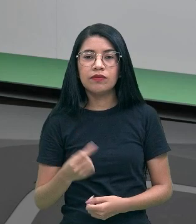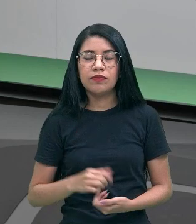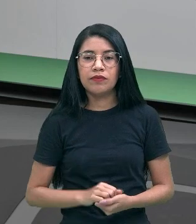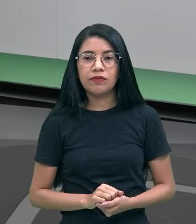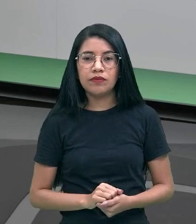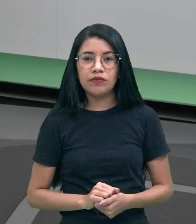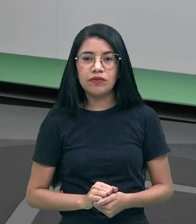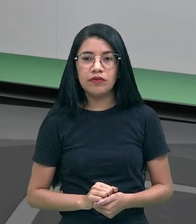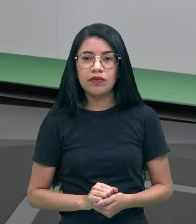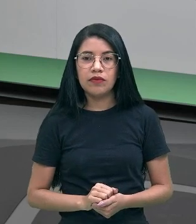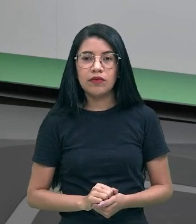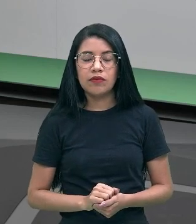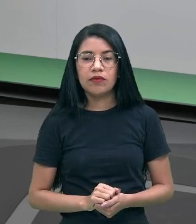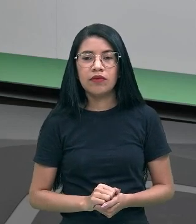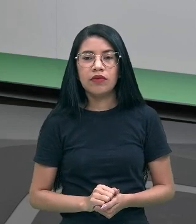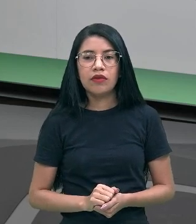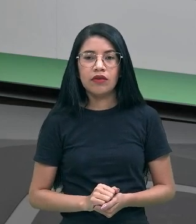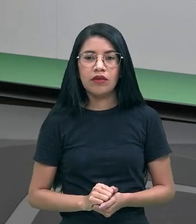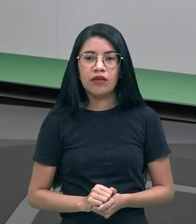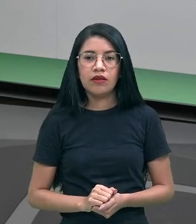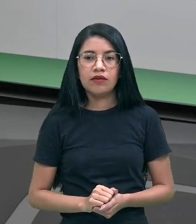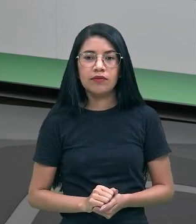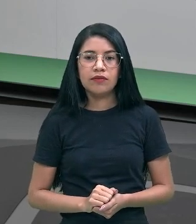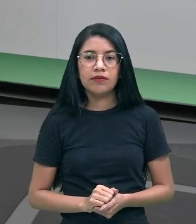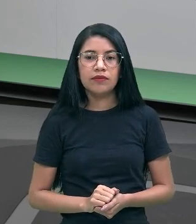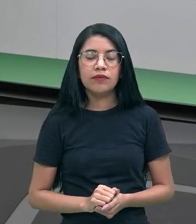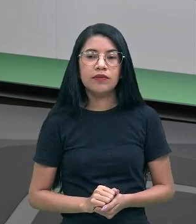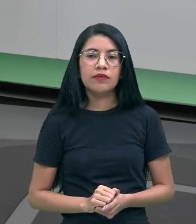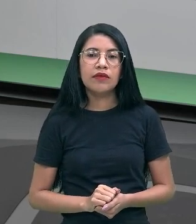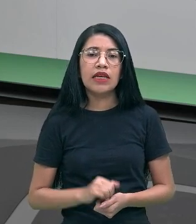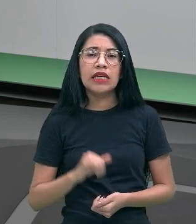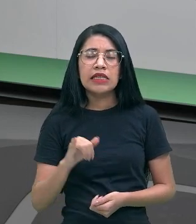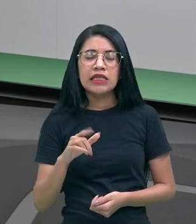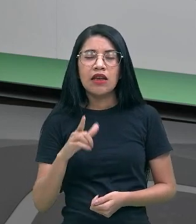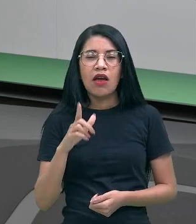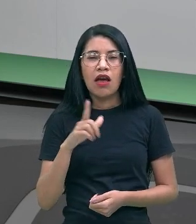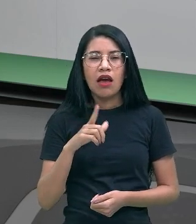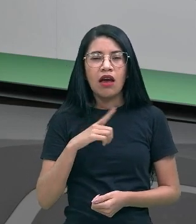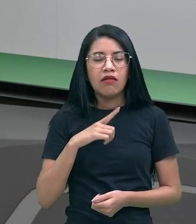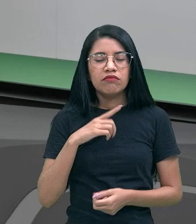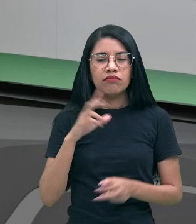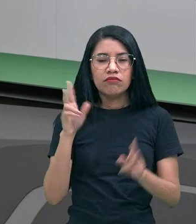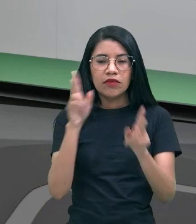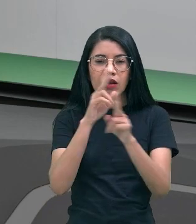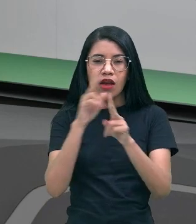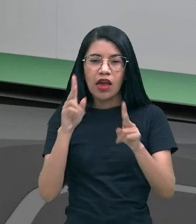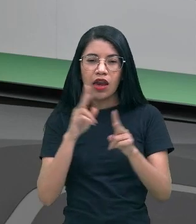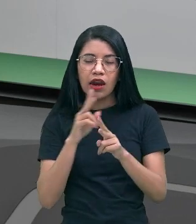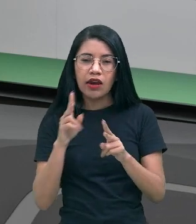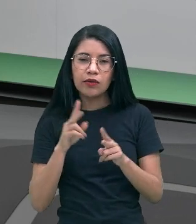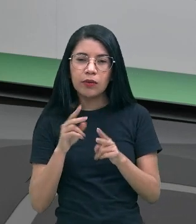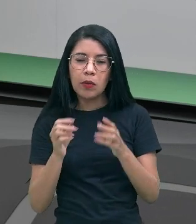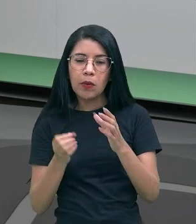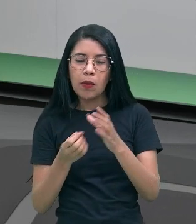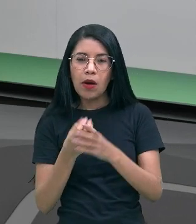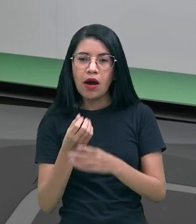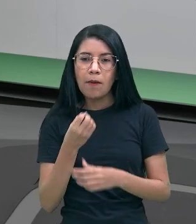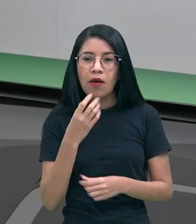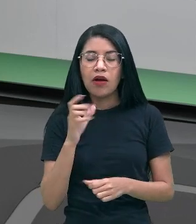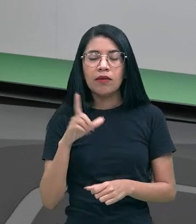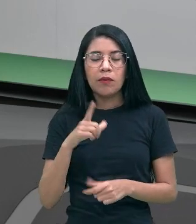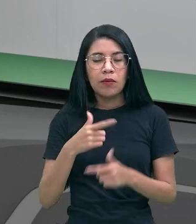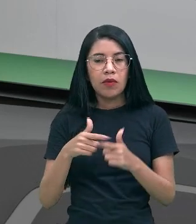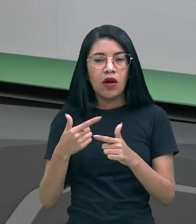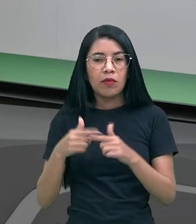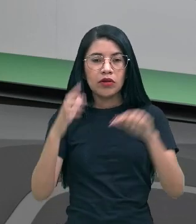tufões, outro problema também. Se eu tenho ventos que eles não estão formando bem, eu vou ter problema de chuva em